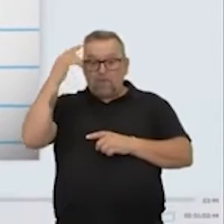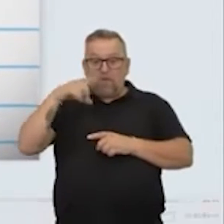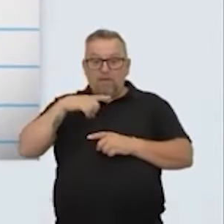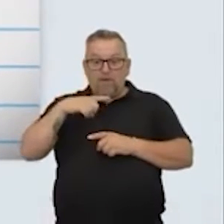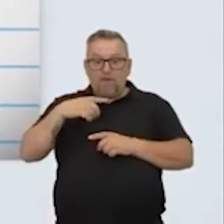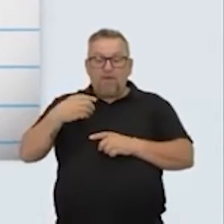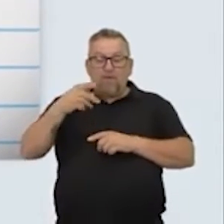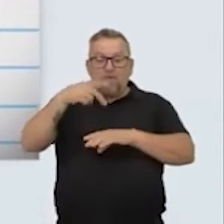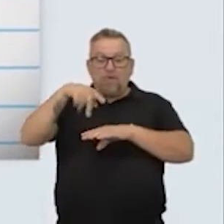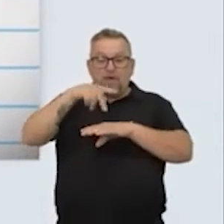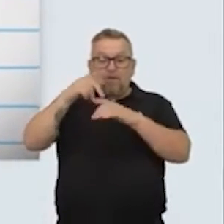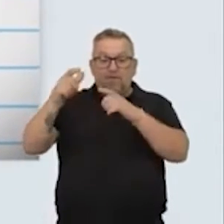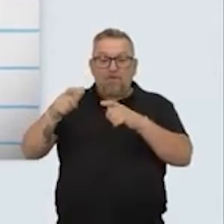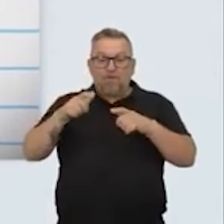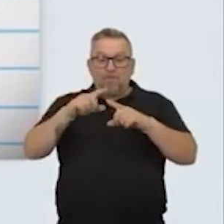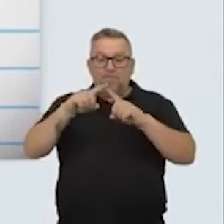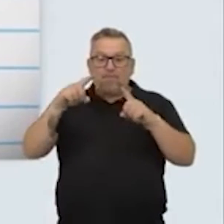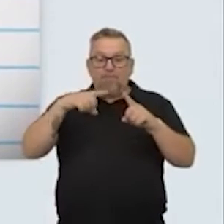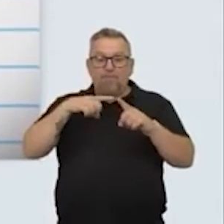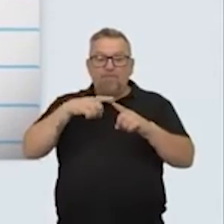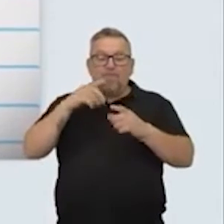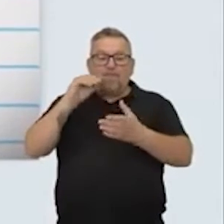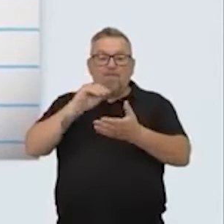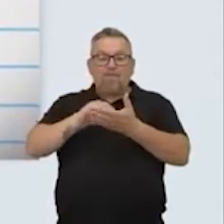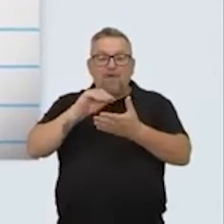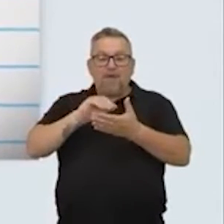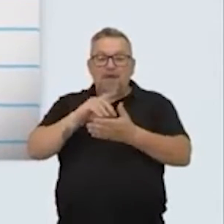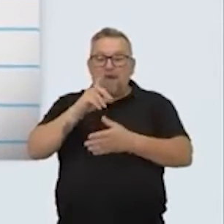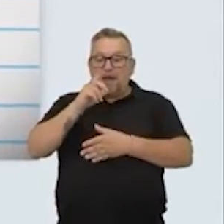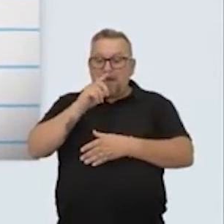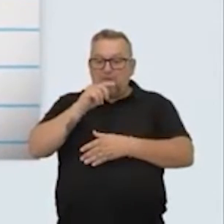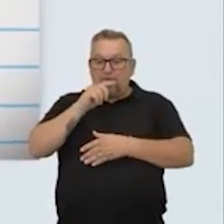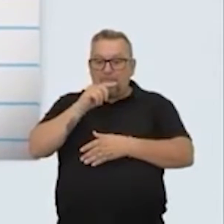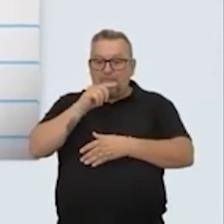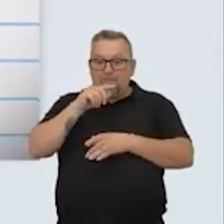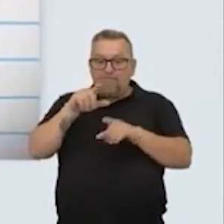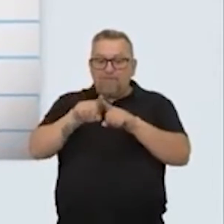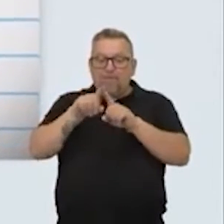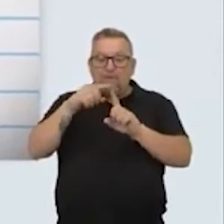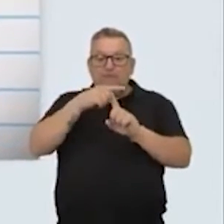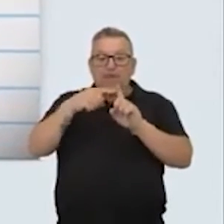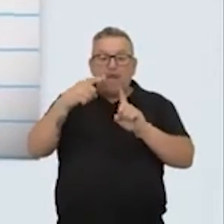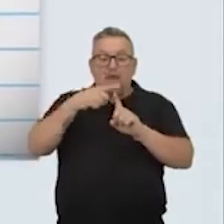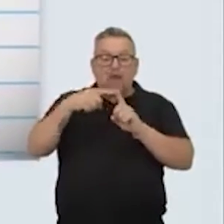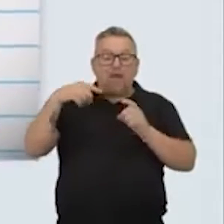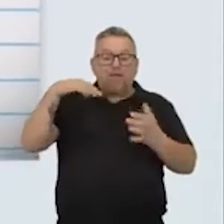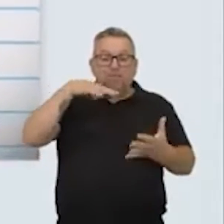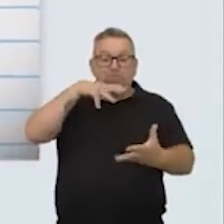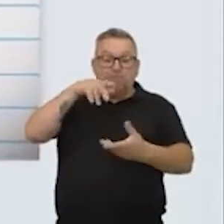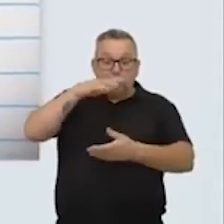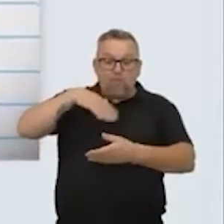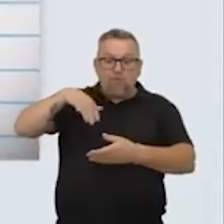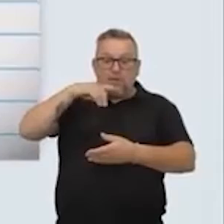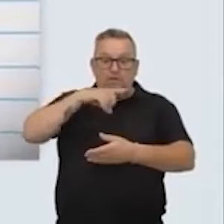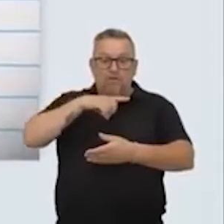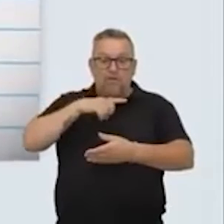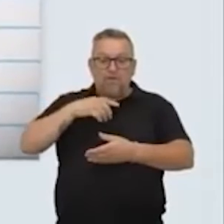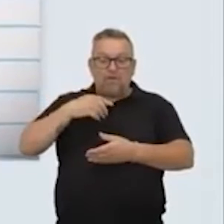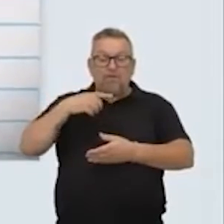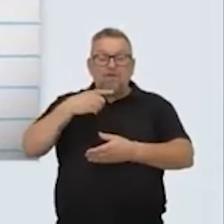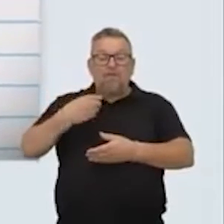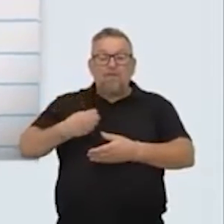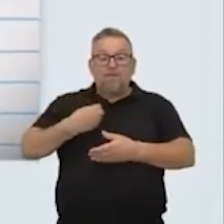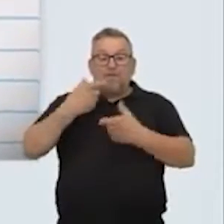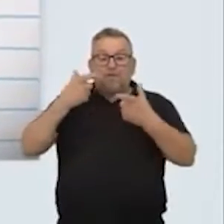em países ou regiões em situação de escassez total de água e quase metade da população mundial estará vivendo em áreas